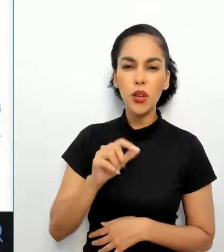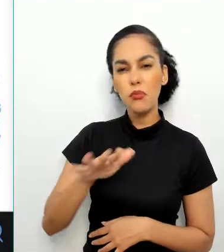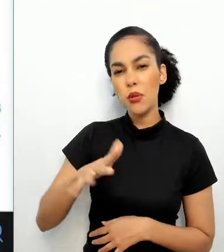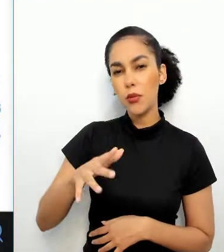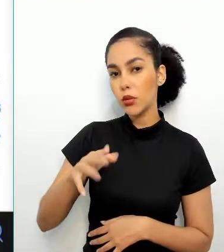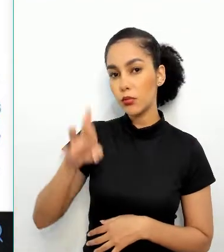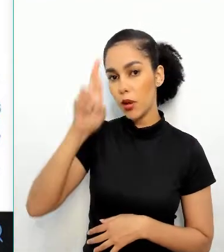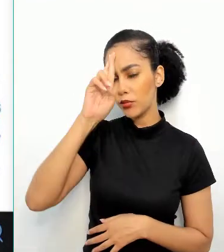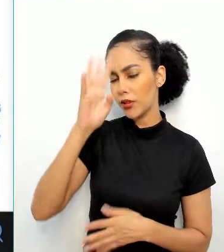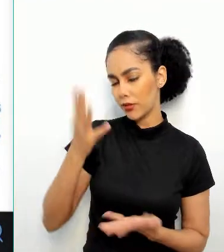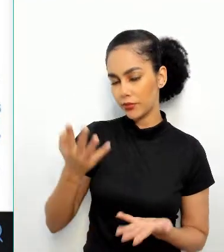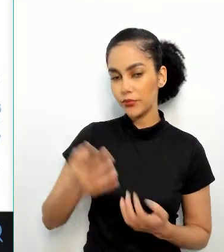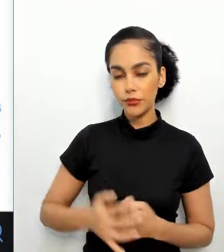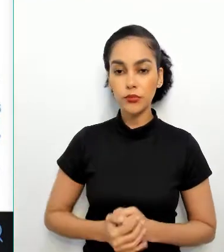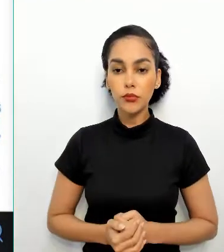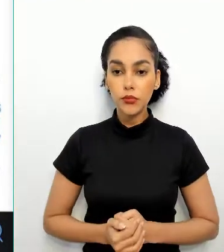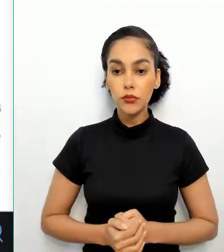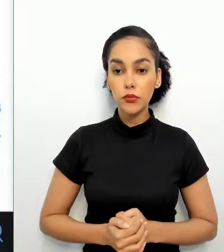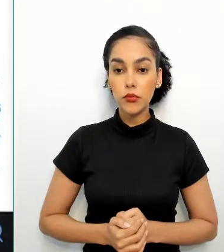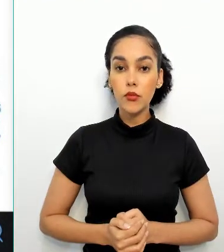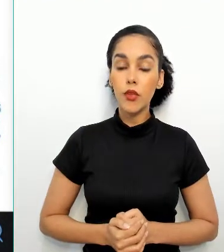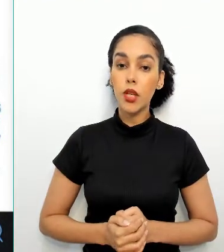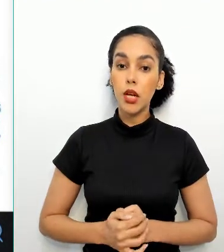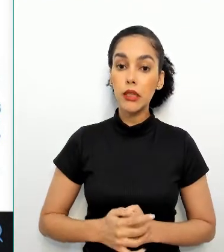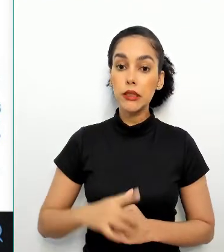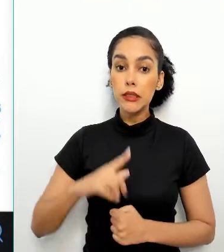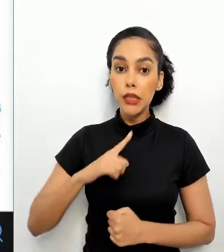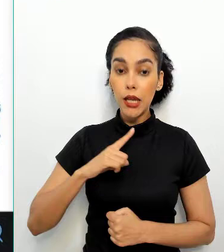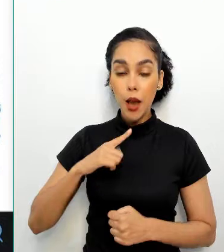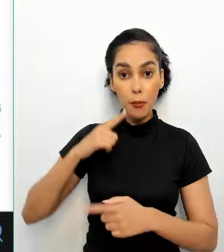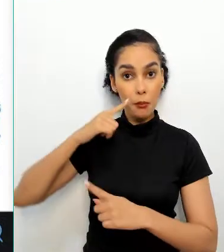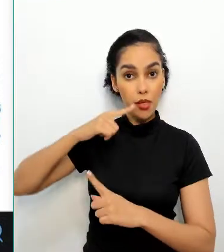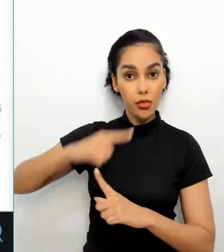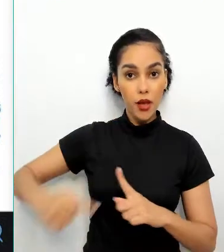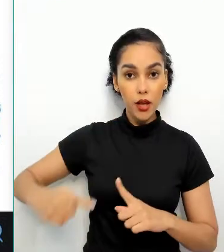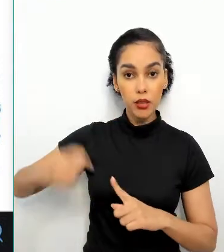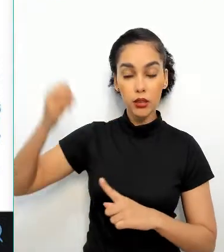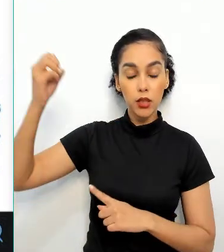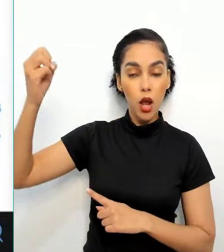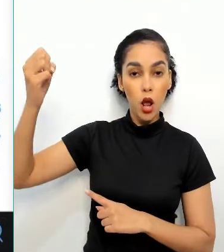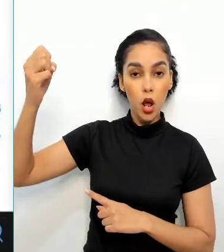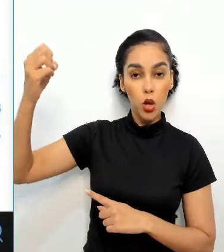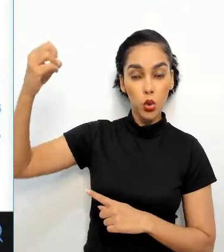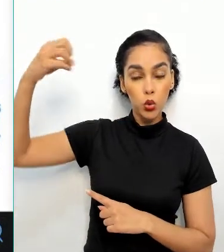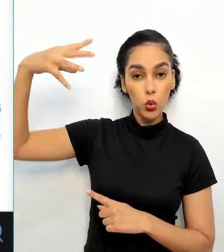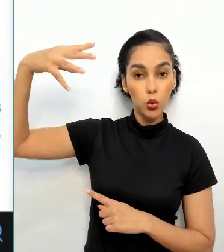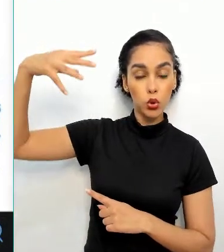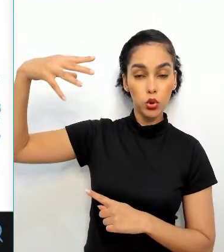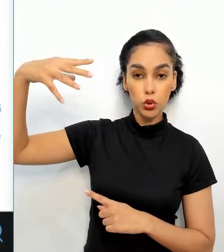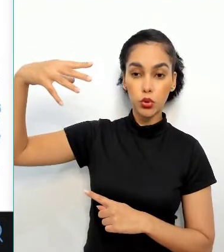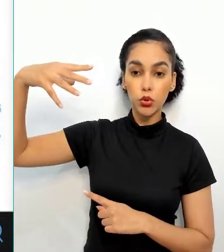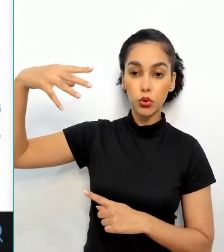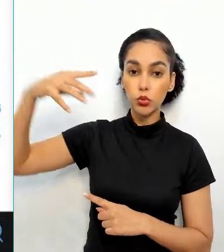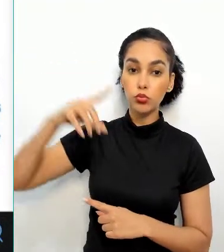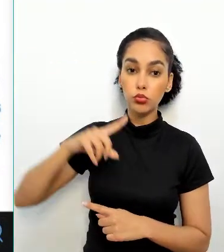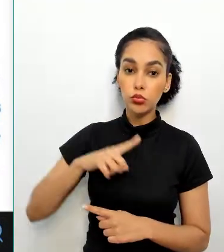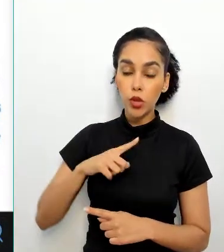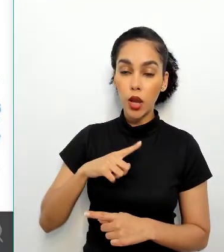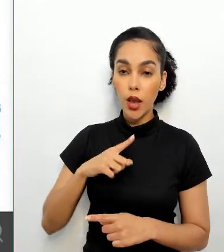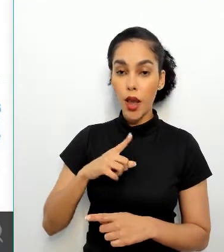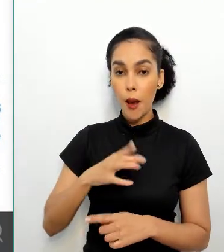pino, 30 graus com a posição a pino, gere a metade da luz que passa pelo pergolado ao